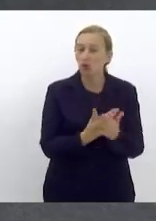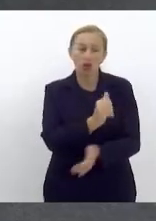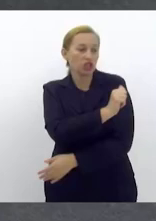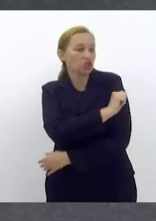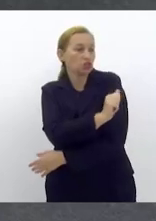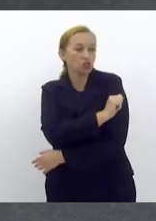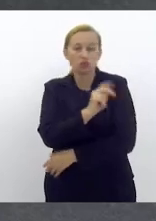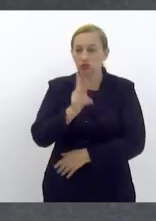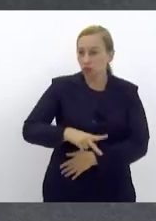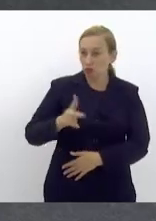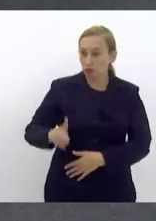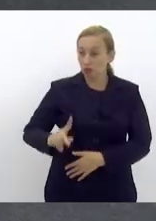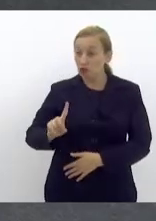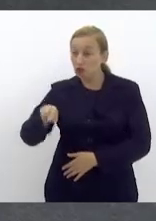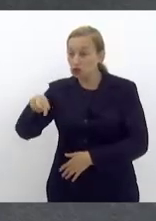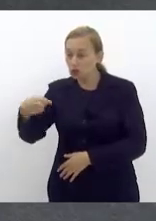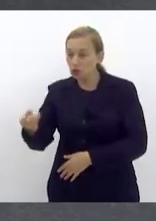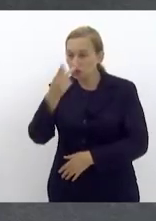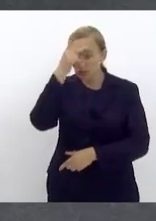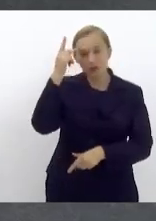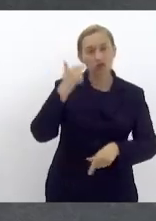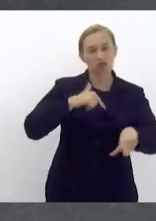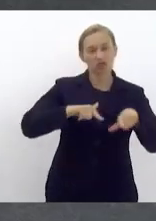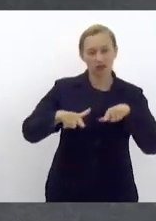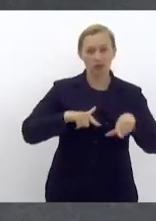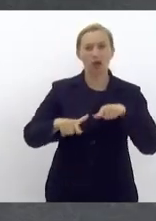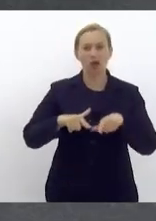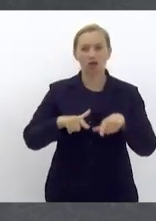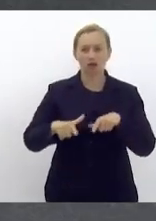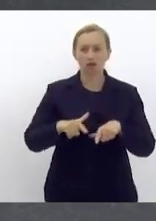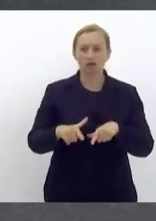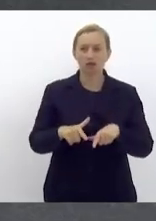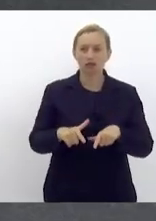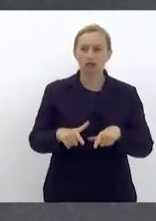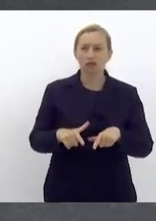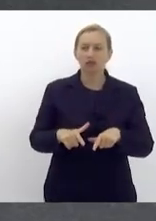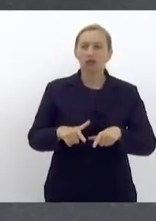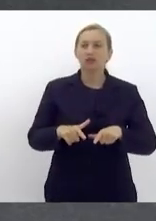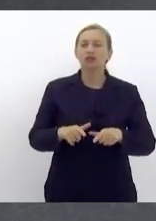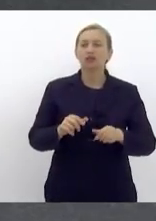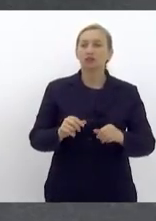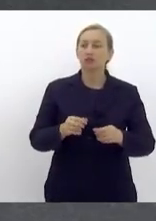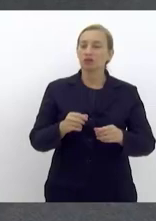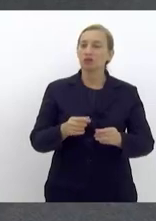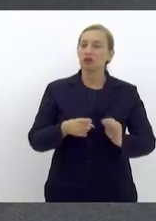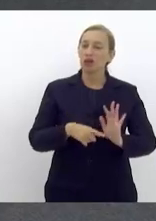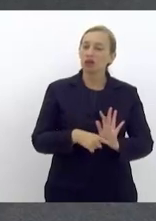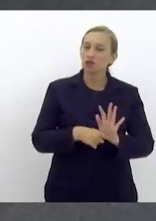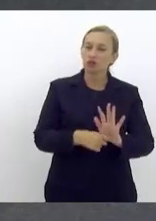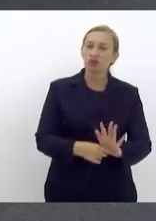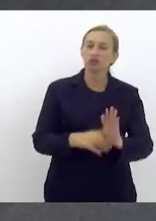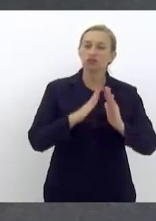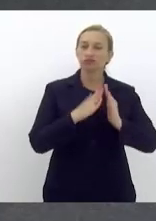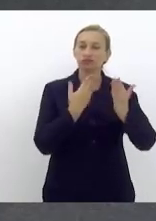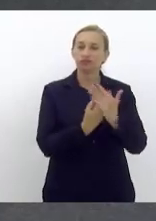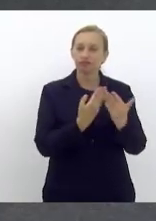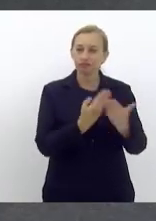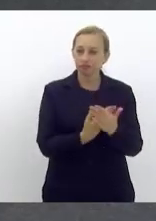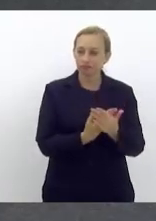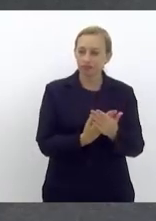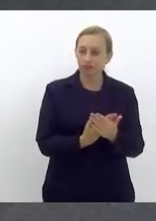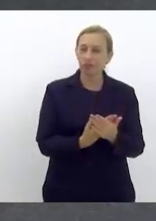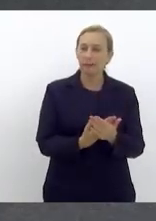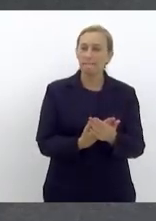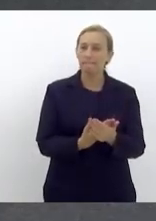dos professores e dos outros trabalhadores que estão ali para fazer com que a escola funcione, estão colocados numa